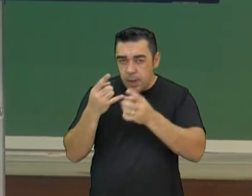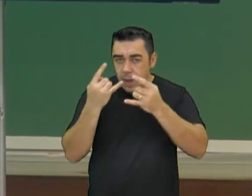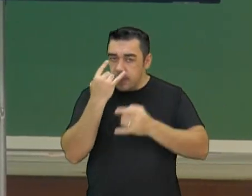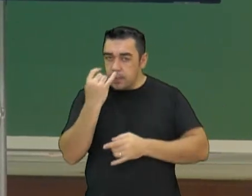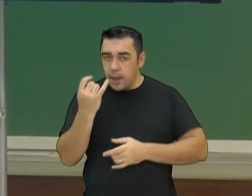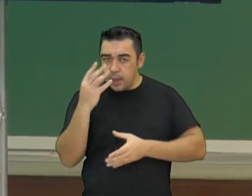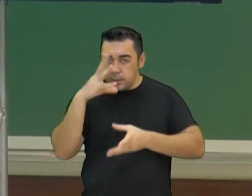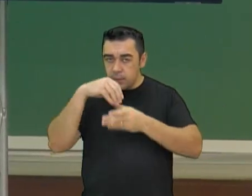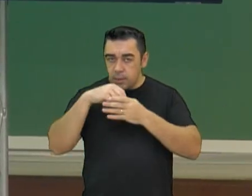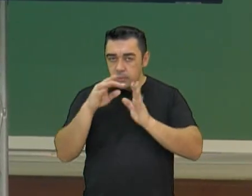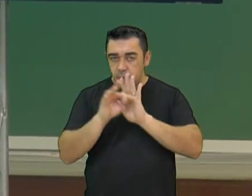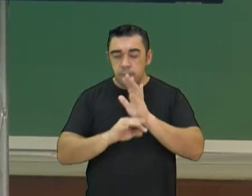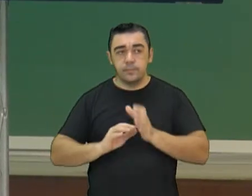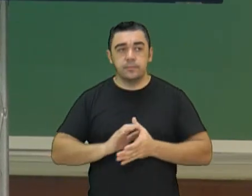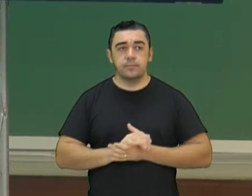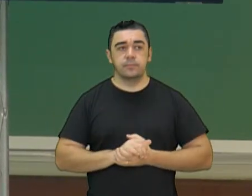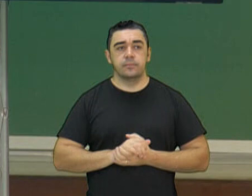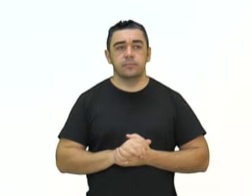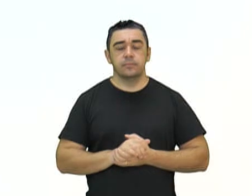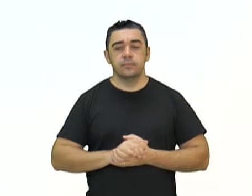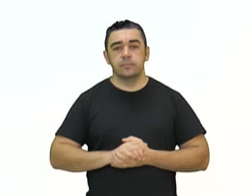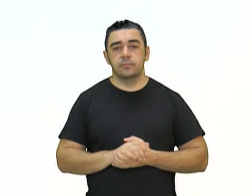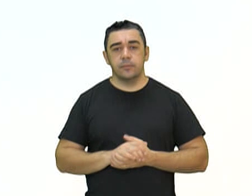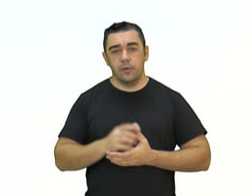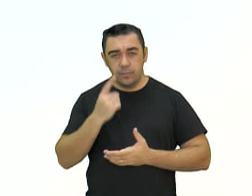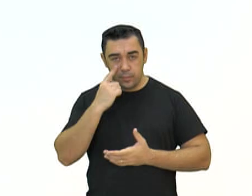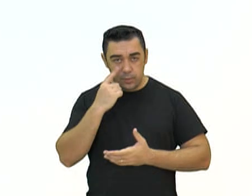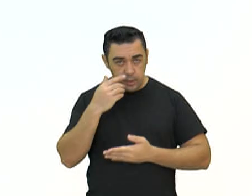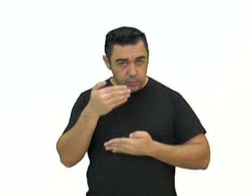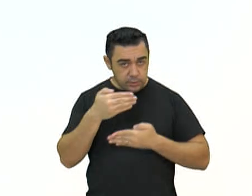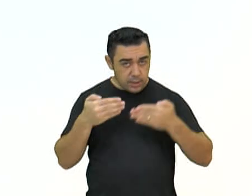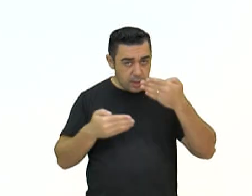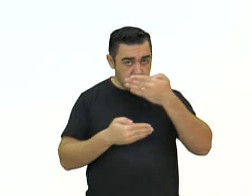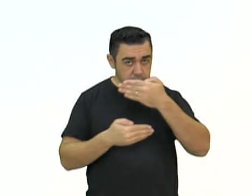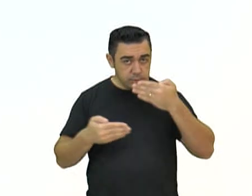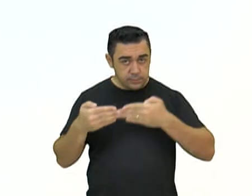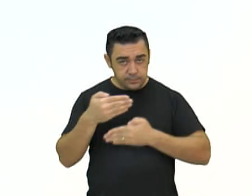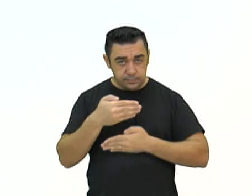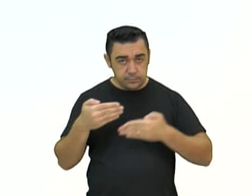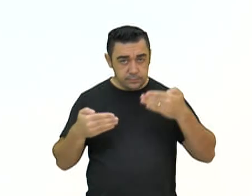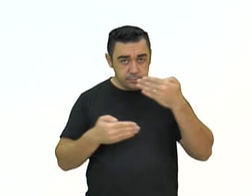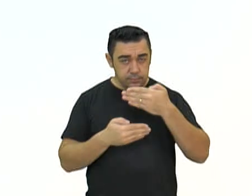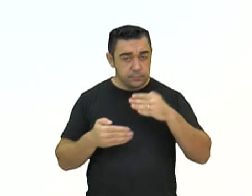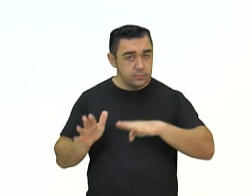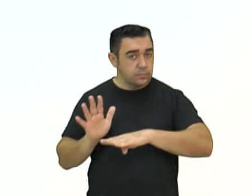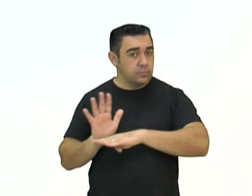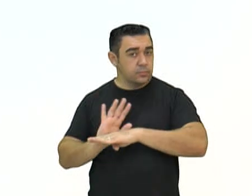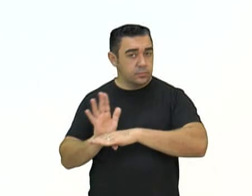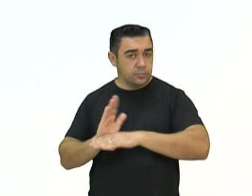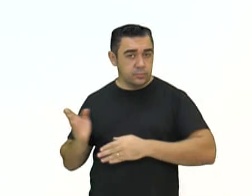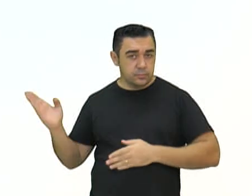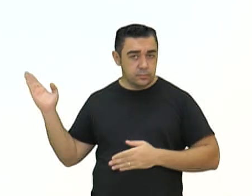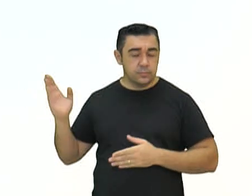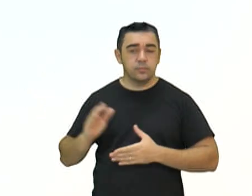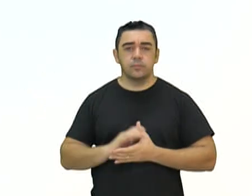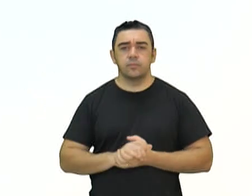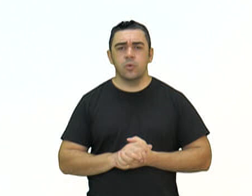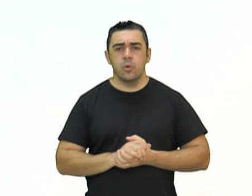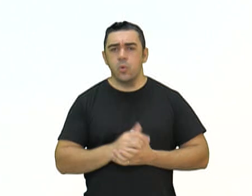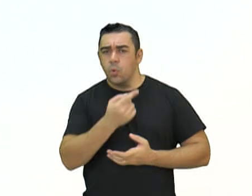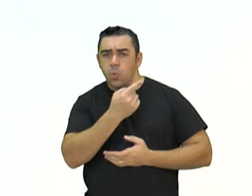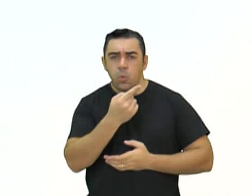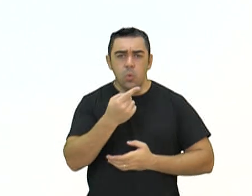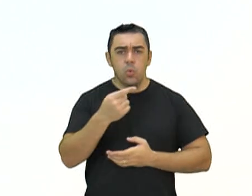textos. Vamos ler mais um slide aqui que traz aqui um texto para a gente analisar. Olha lá, o